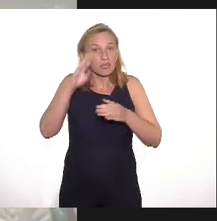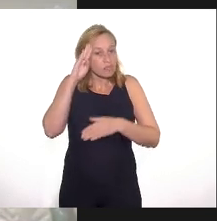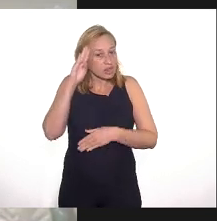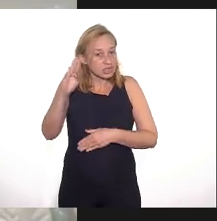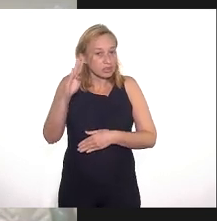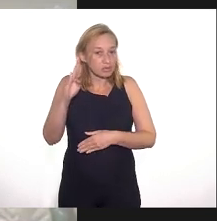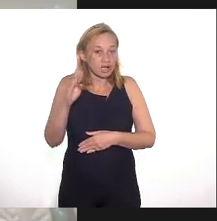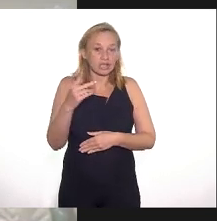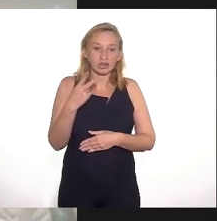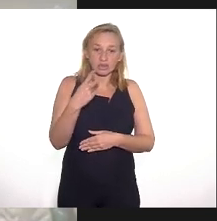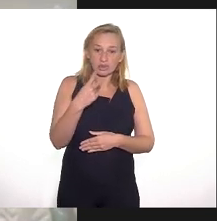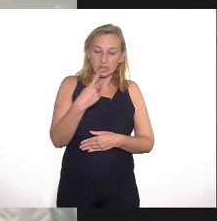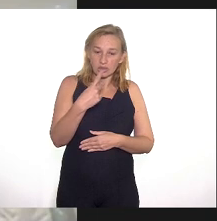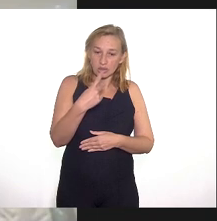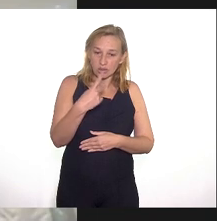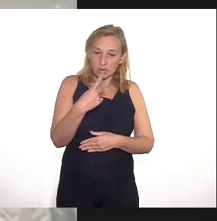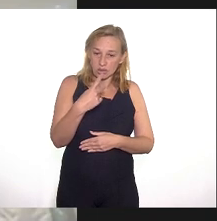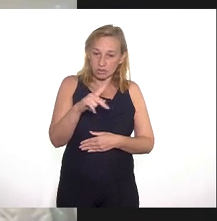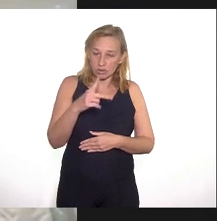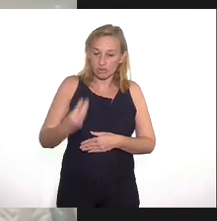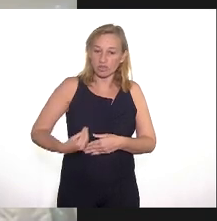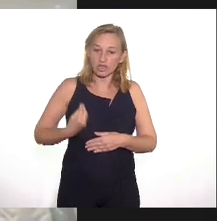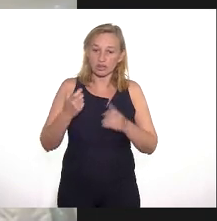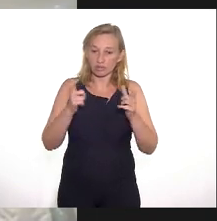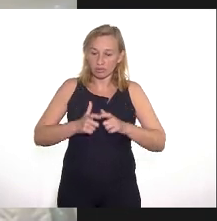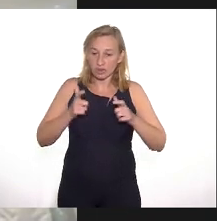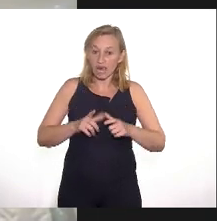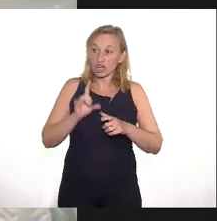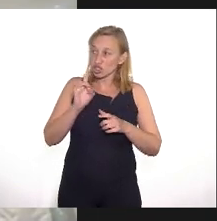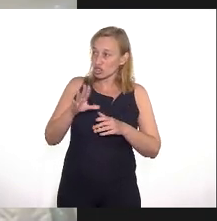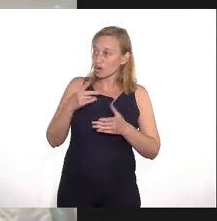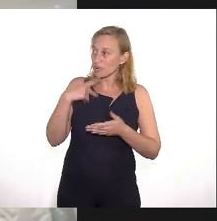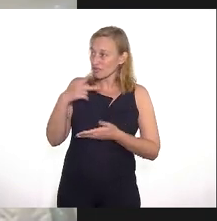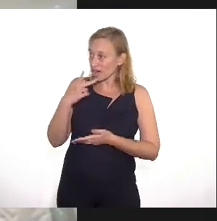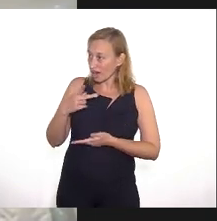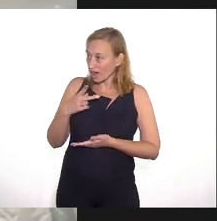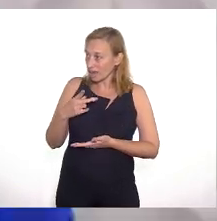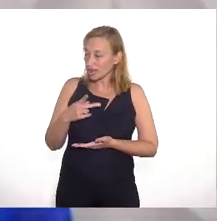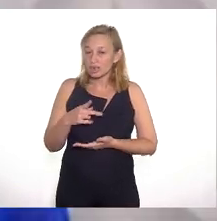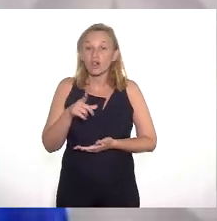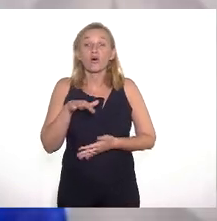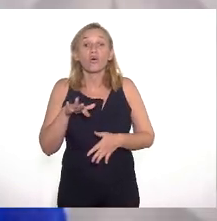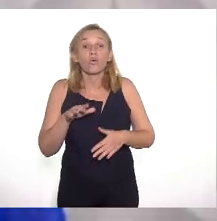fundamental a participação de Vossa Excelência. Então, só para dar uma justificativa, mais tarde...